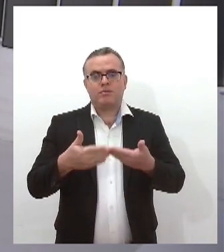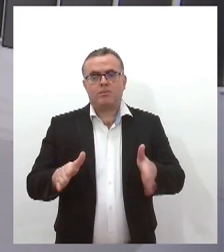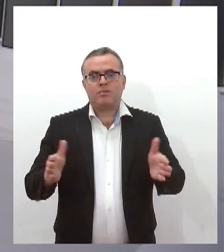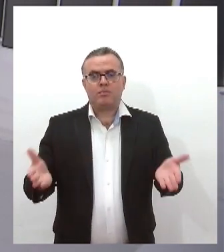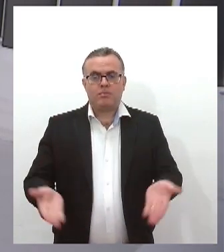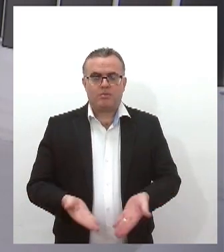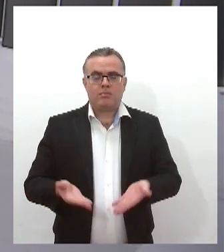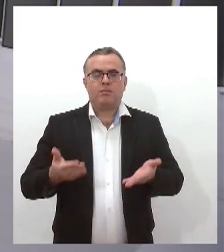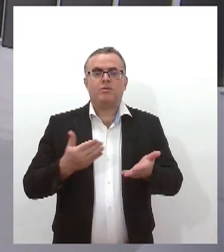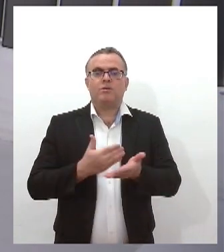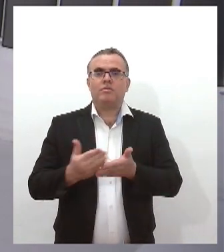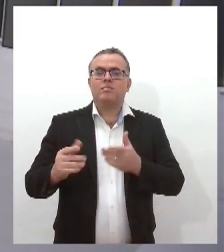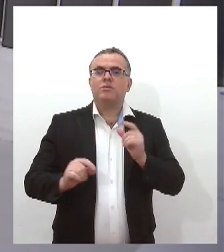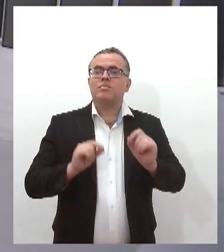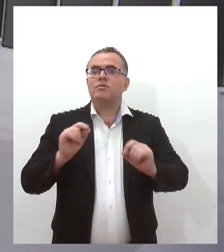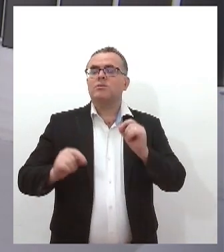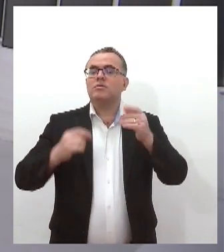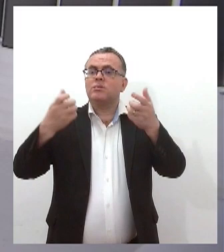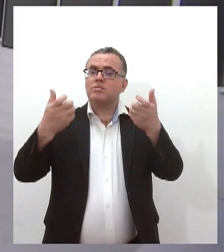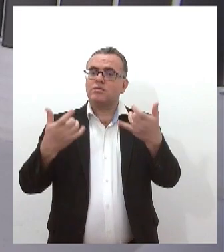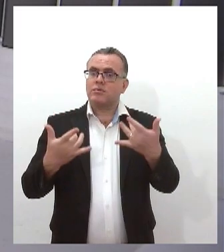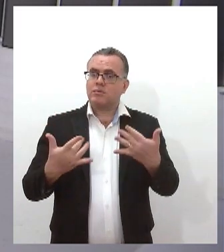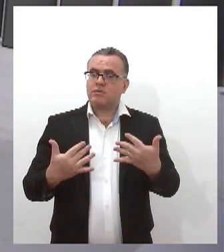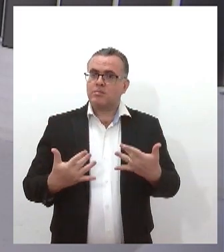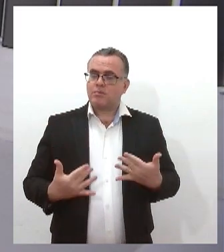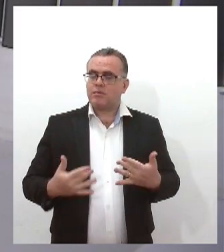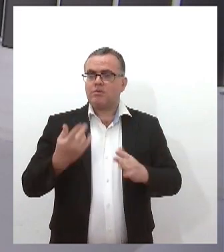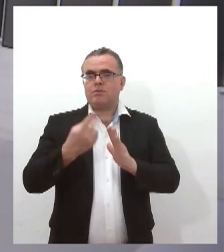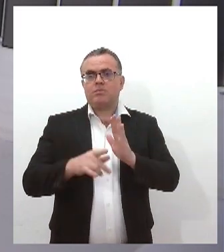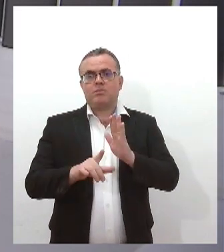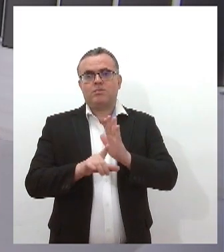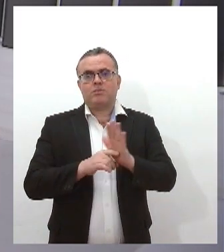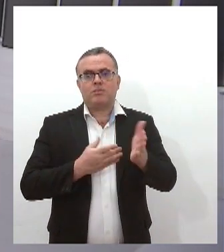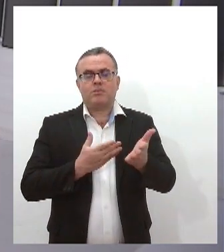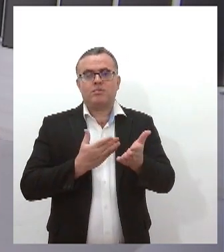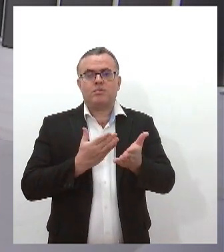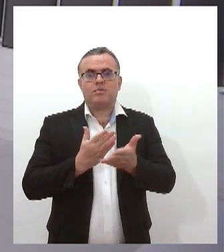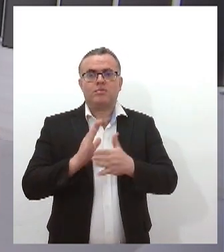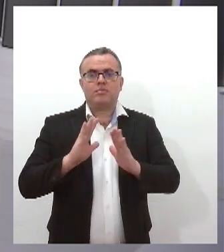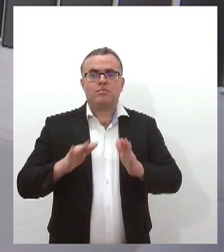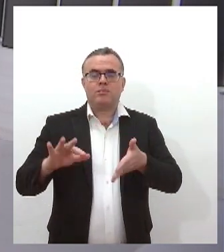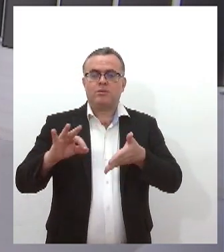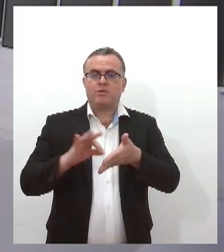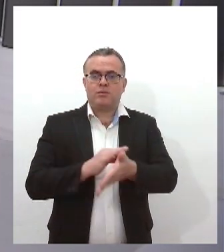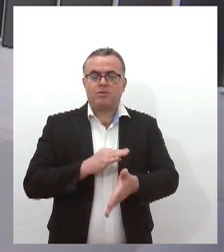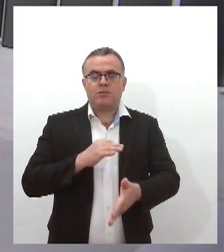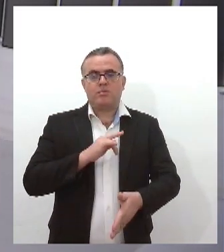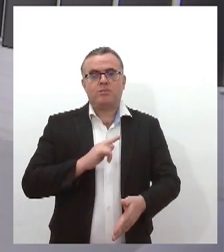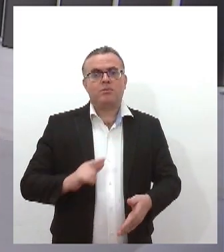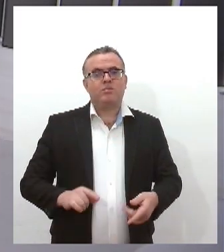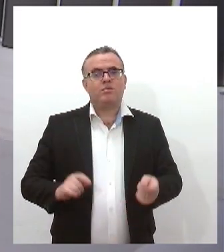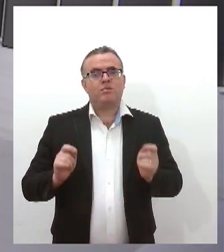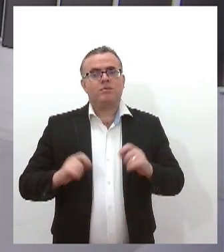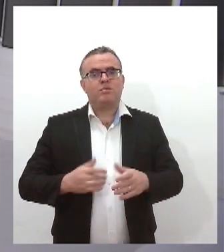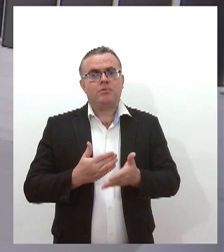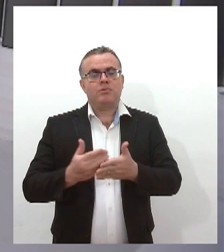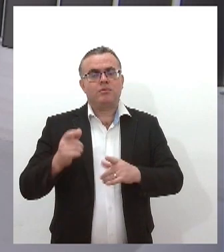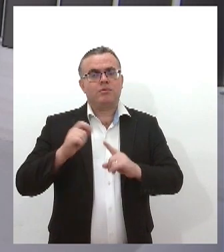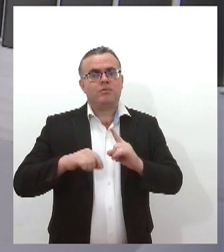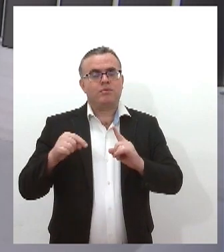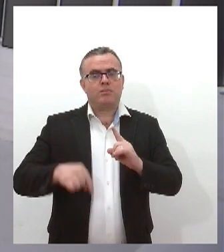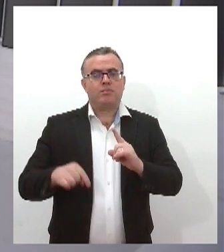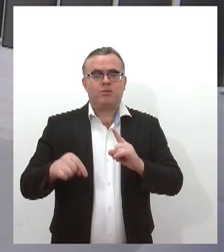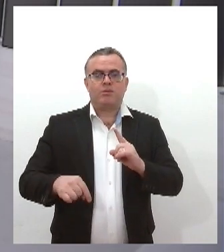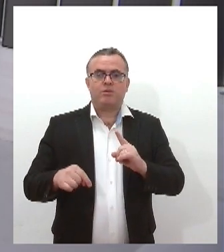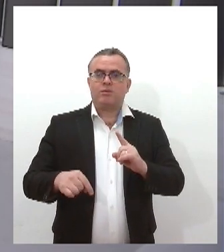edição falando de um projeto de lei aprovado pela Assembleia Legislativa de Sergipe no início deste mês, que inclui entre